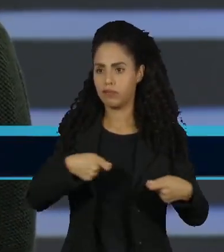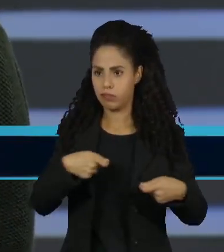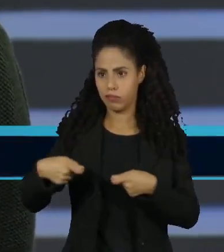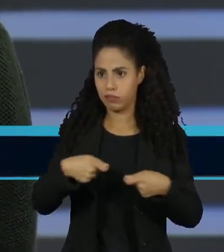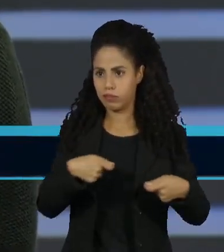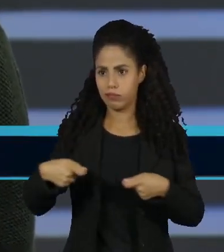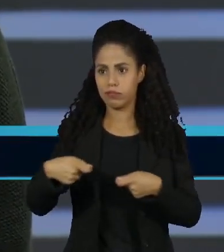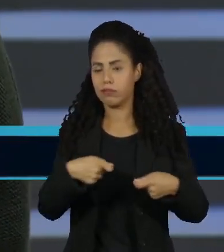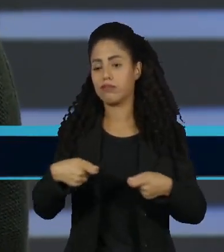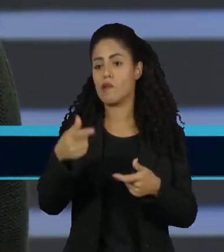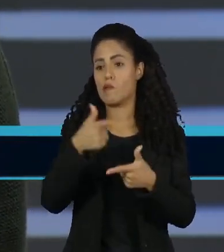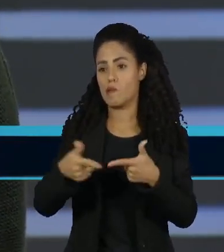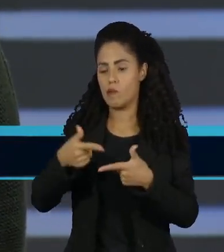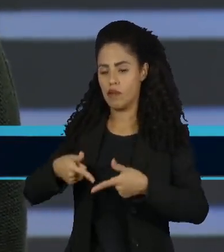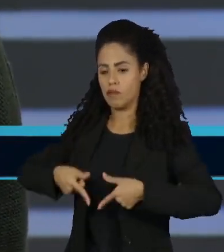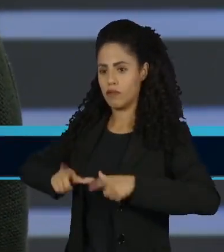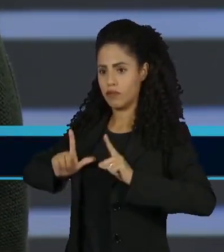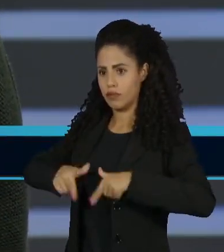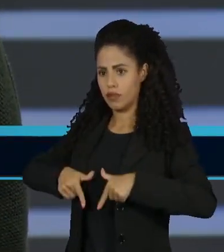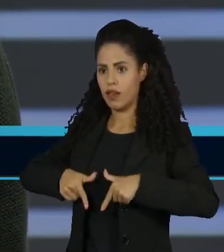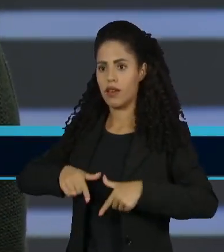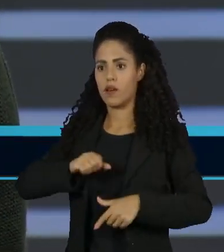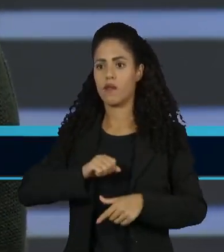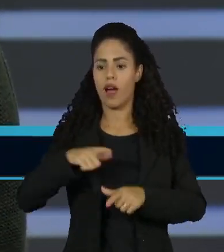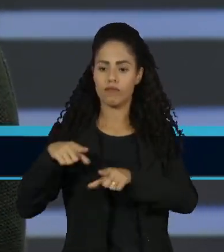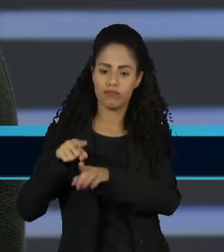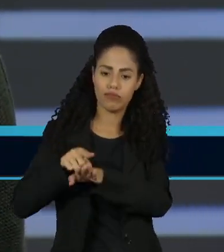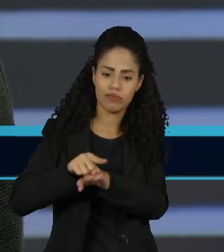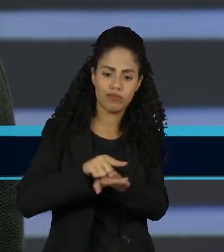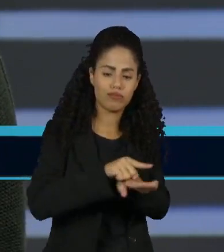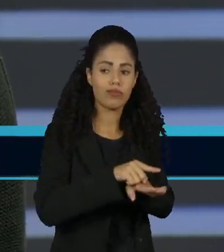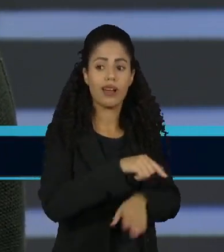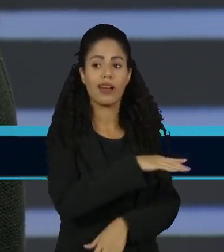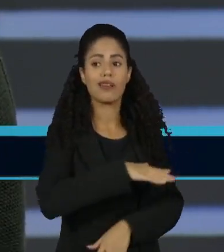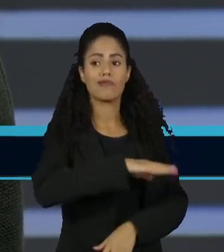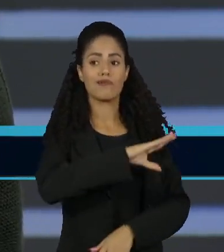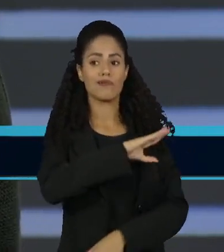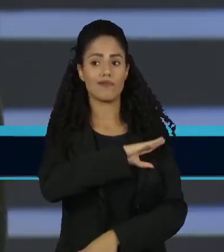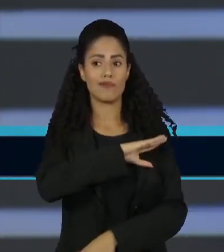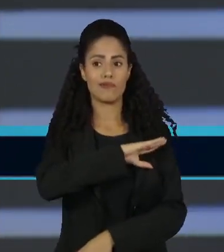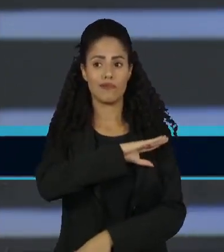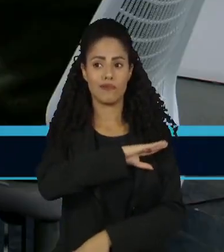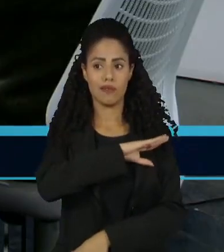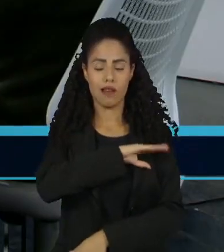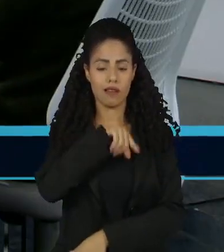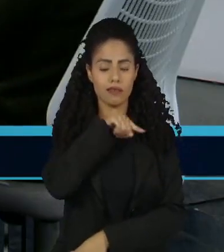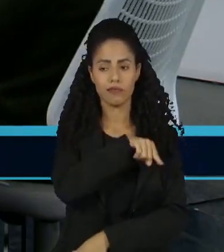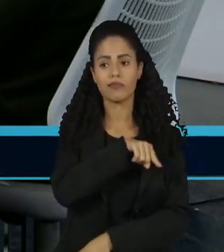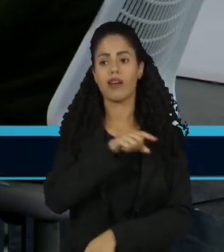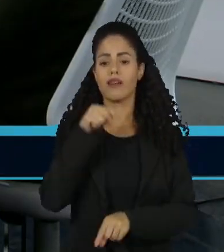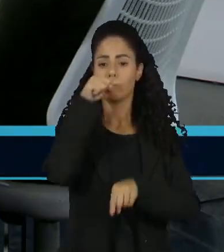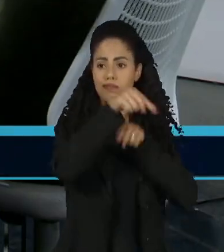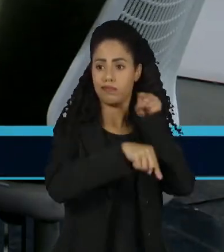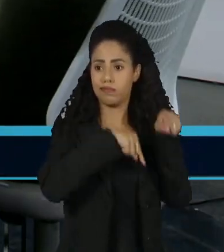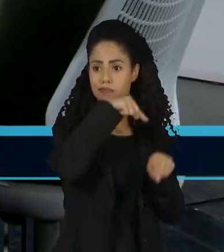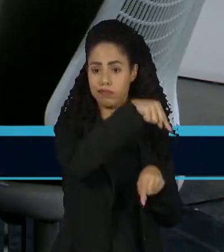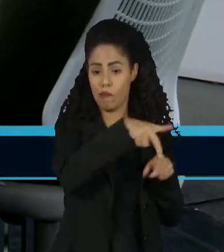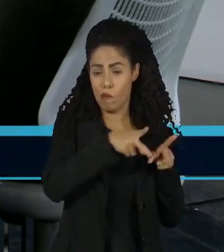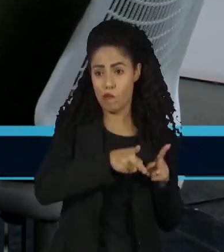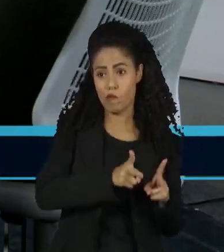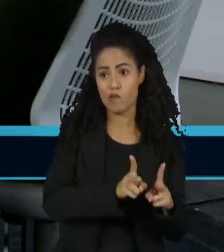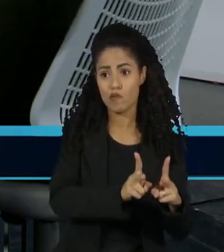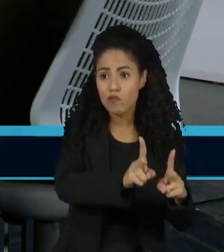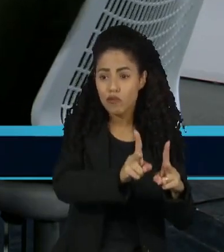mais profunda de Israel em Gaza, com ações que não se limitam mais aos bombardeios, mas